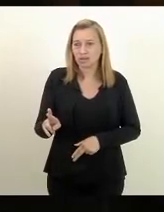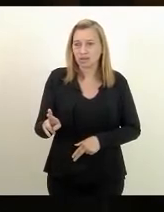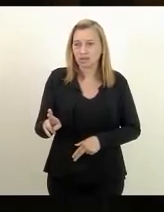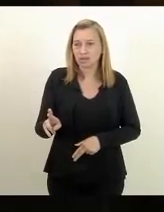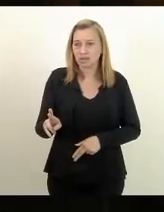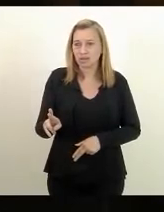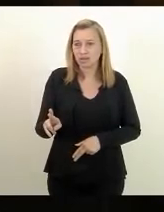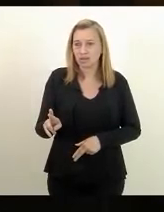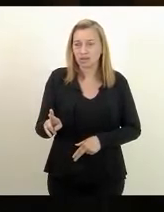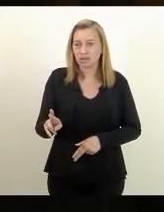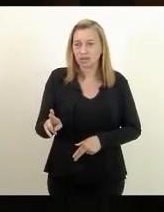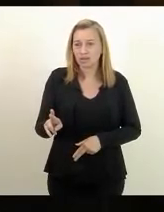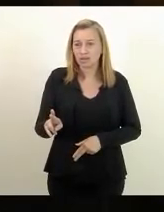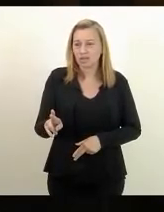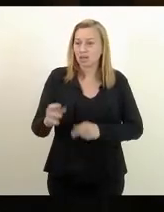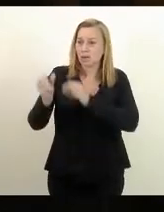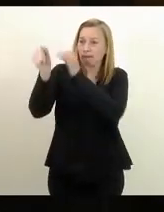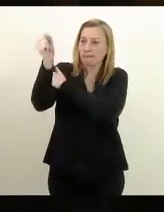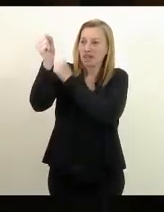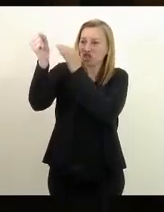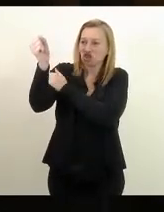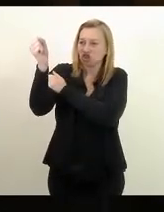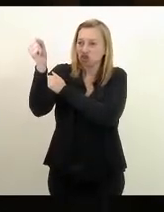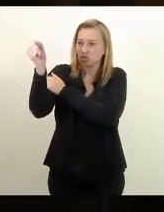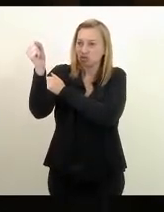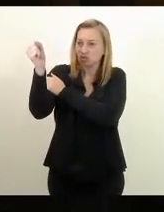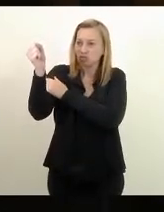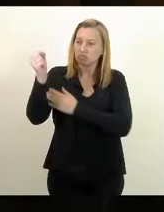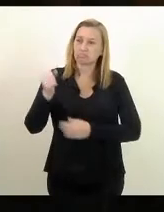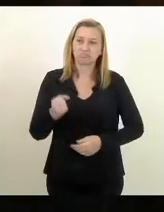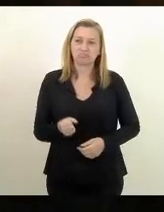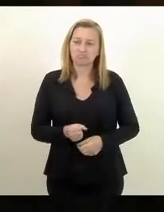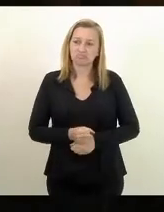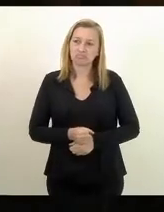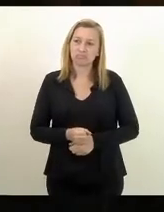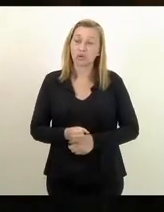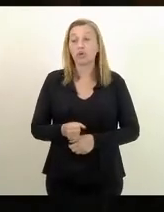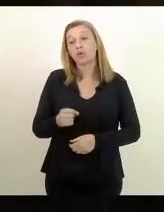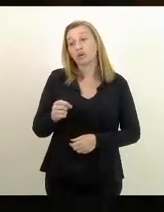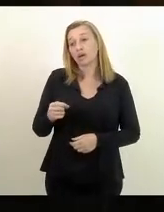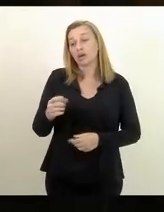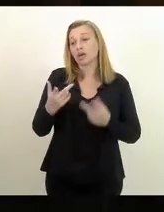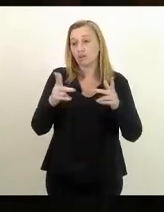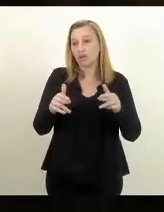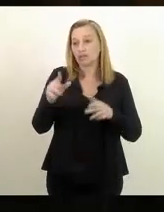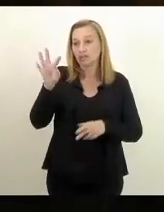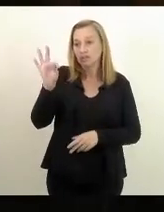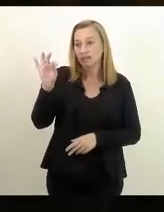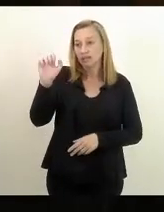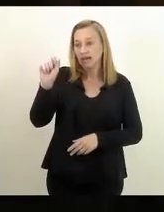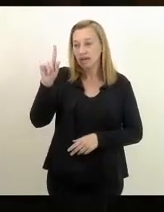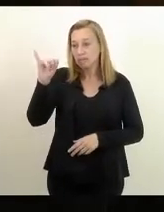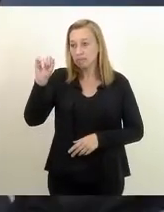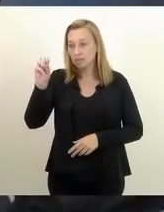sobre um machismo medieval como o do Talibã muito obrigado senhor presidente